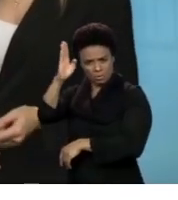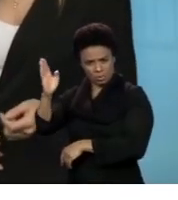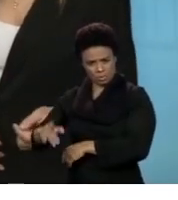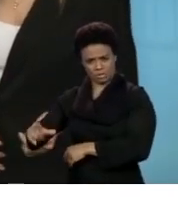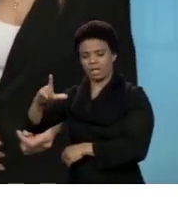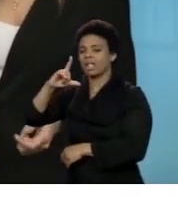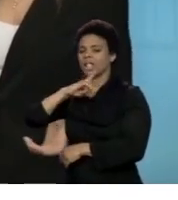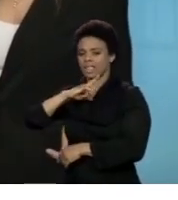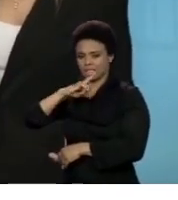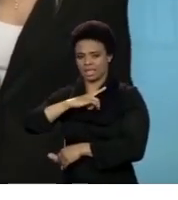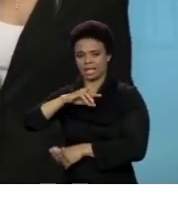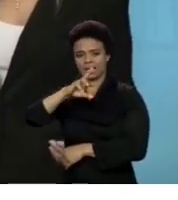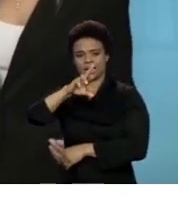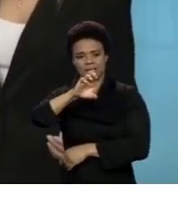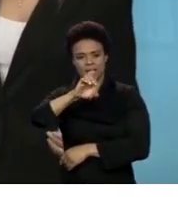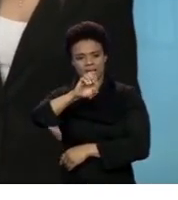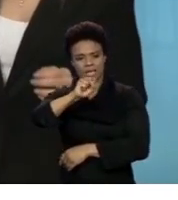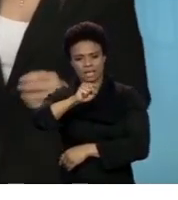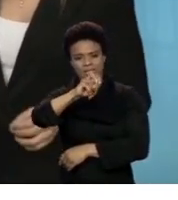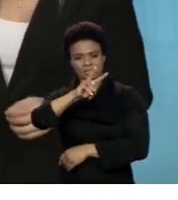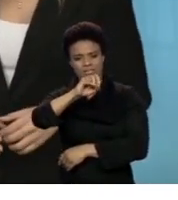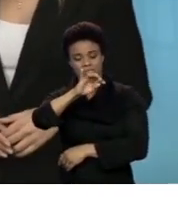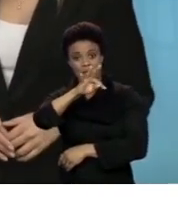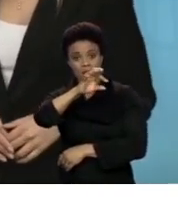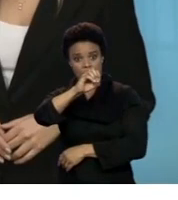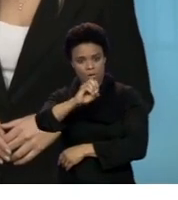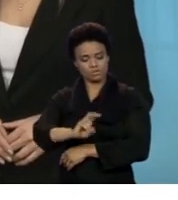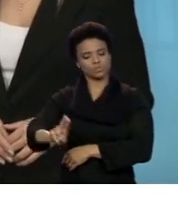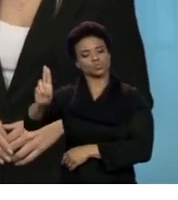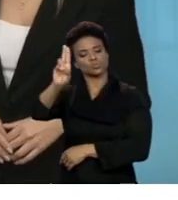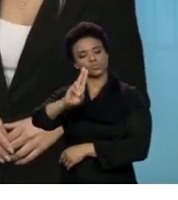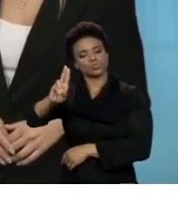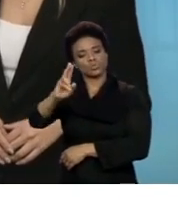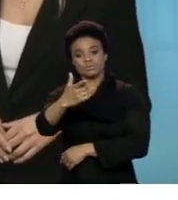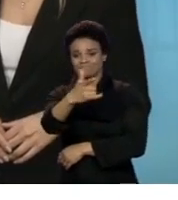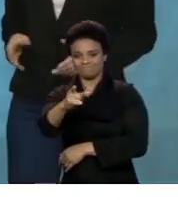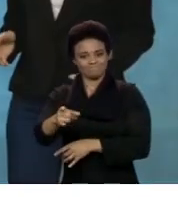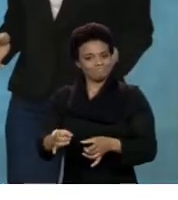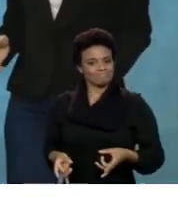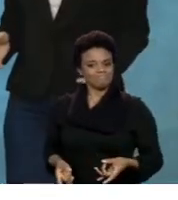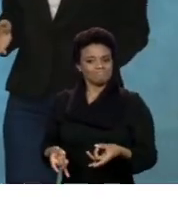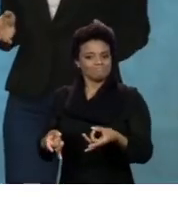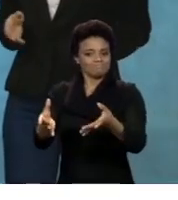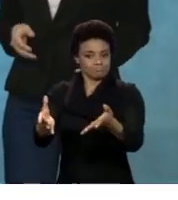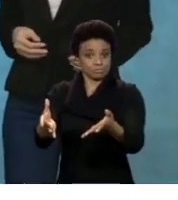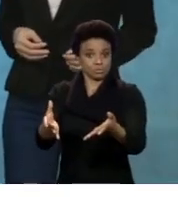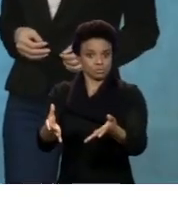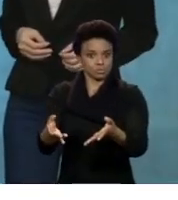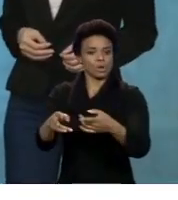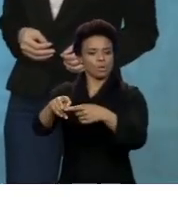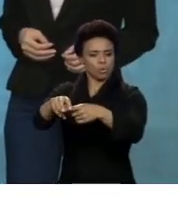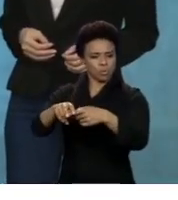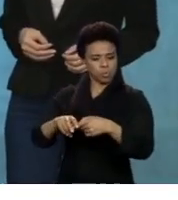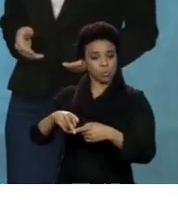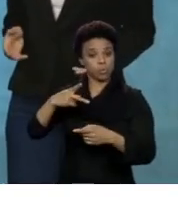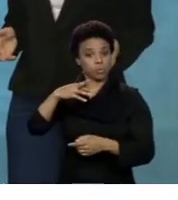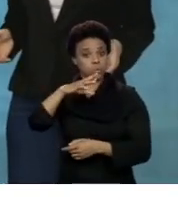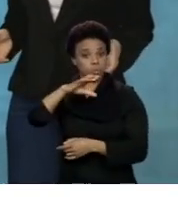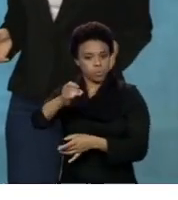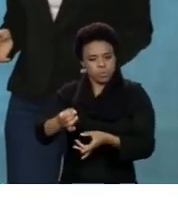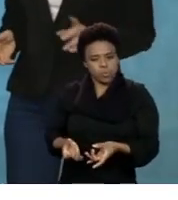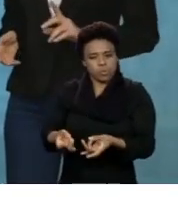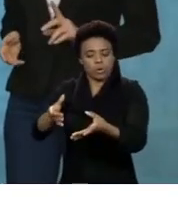que são utilizados, em sua maioria, quando não há fornecimento da rede pública. Devido à pressão do fornecimento,